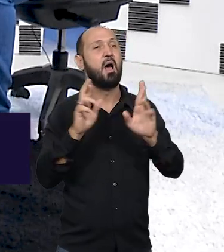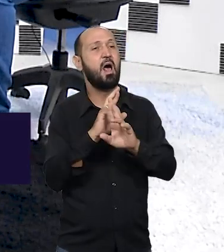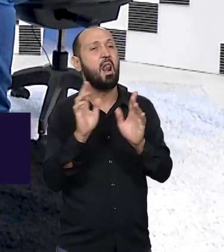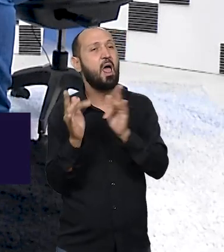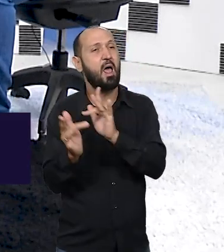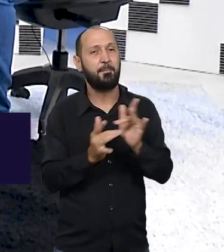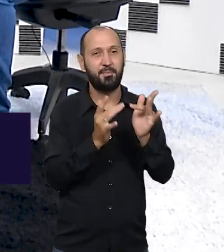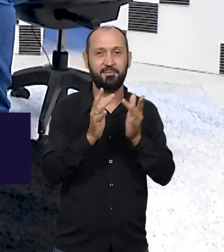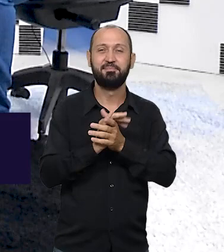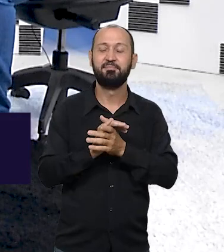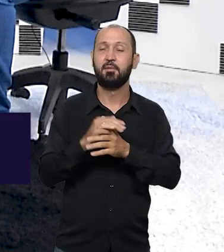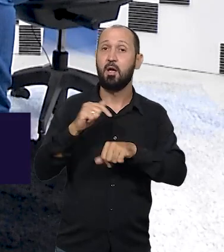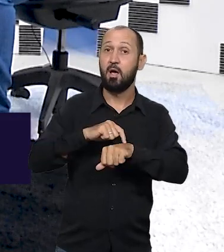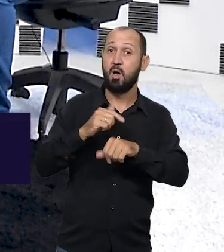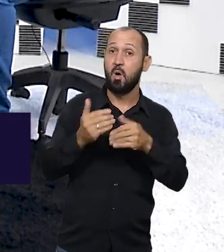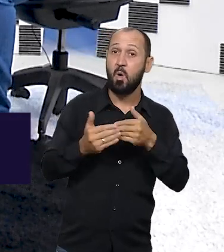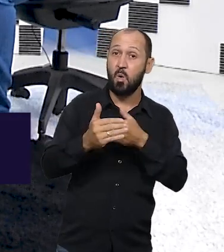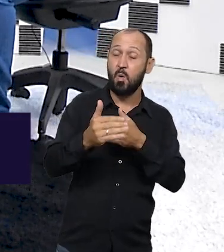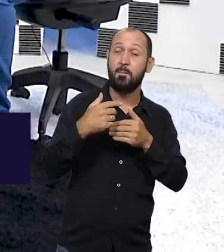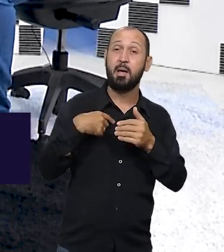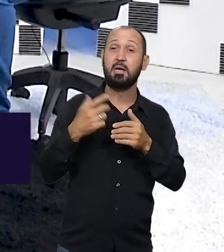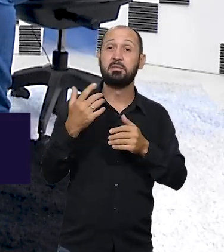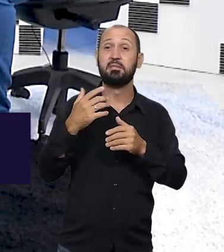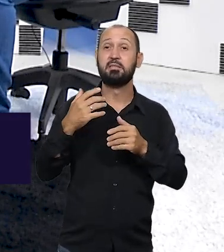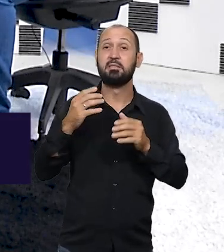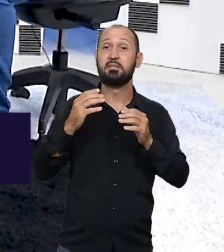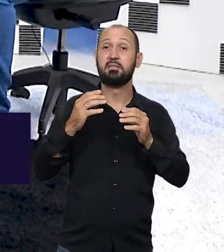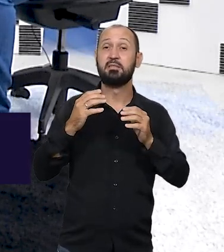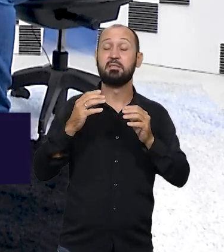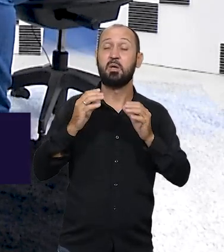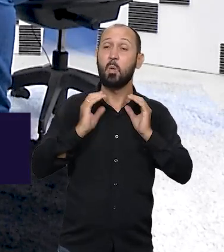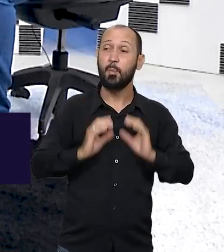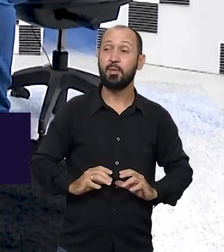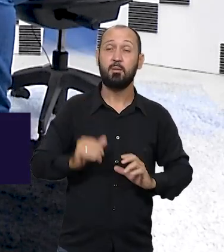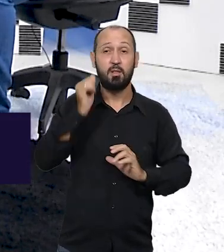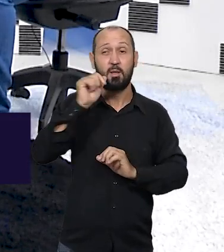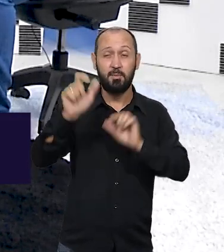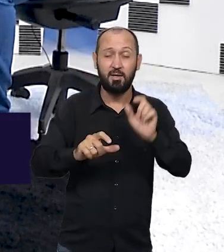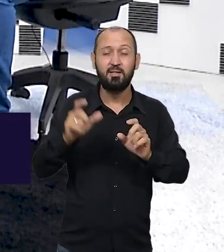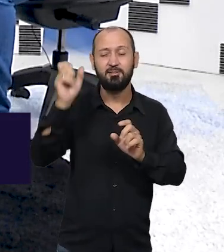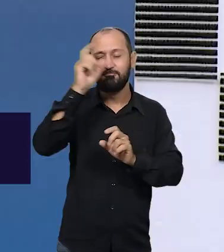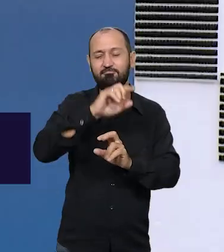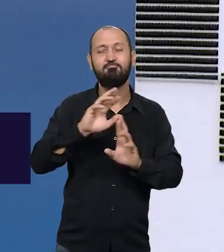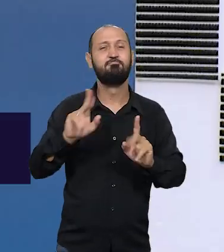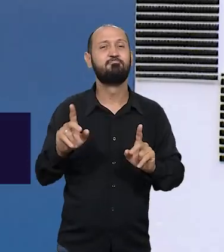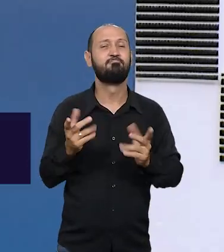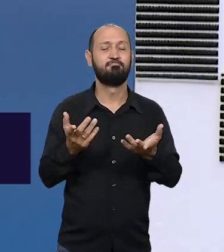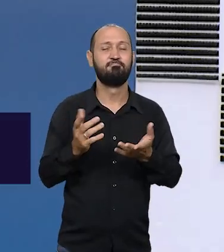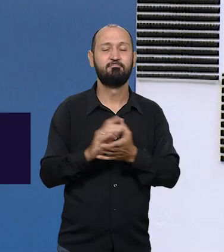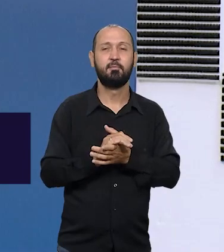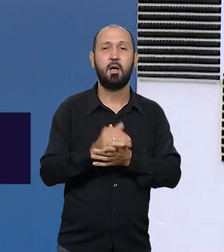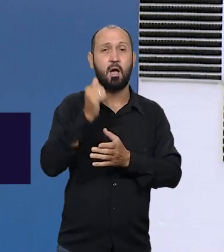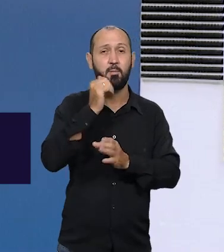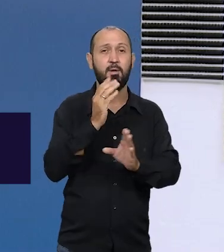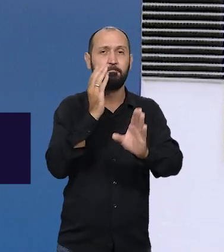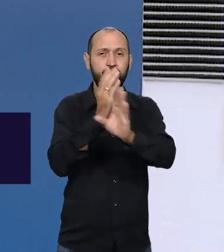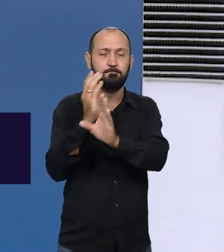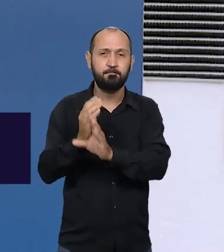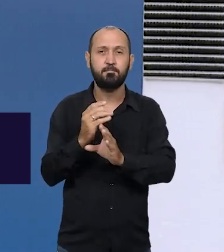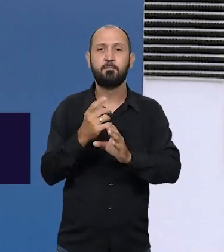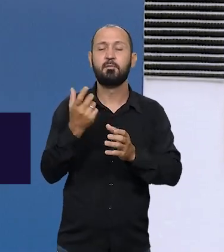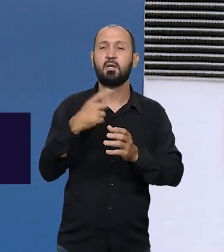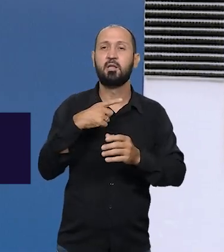para a mulher, fica muito difícil você identificar. A grande maioria das mulheres hoje identificadas são mulheres que veem os filhos autistas e